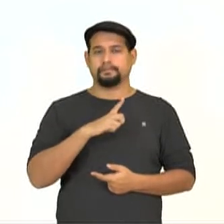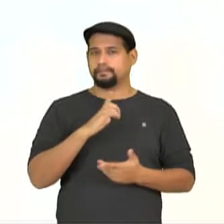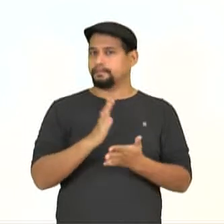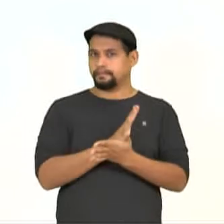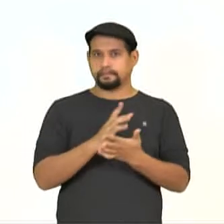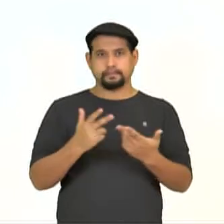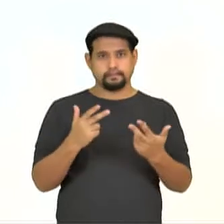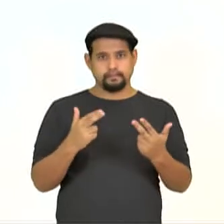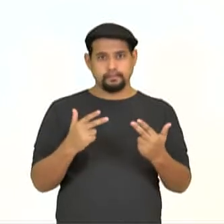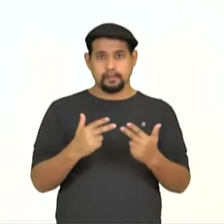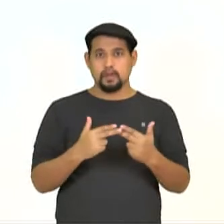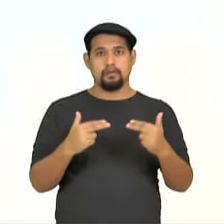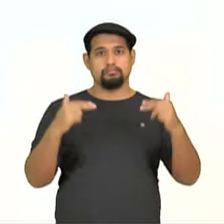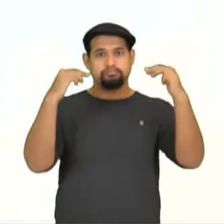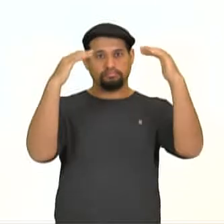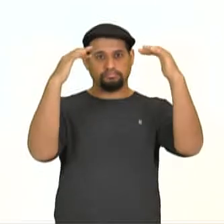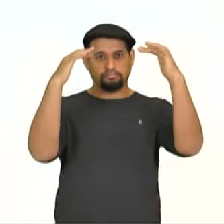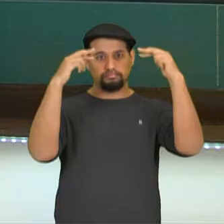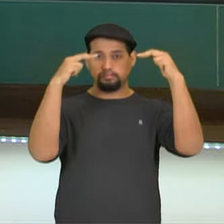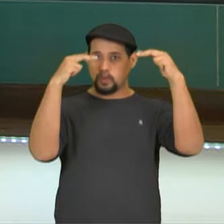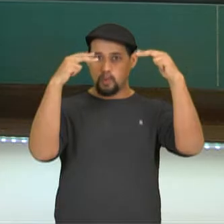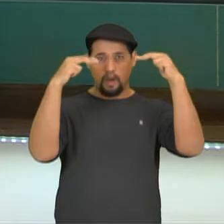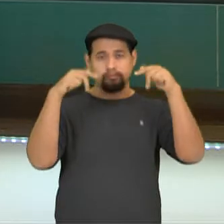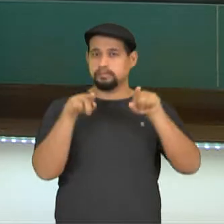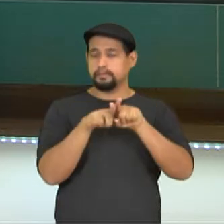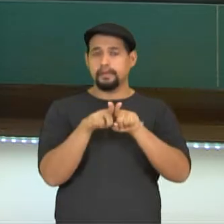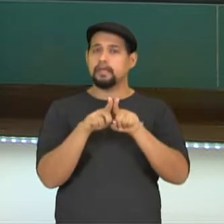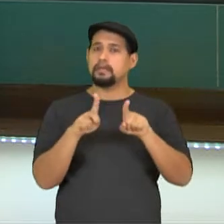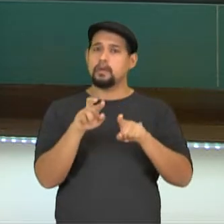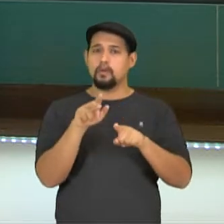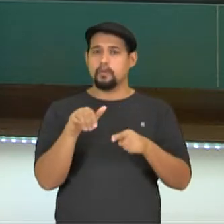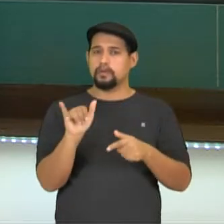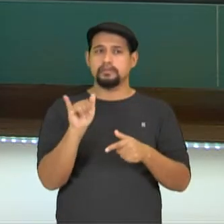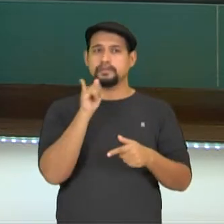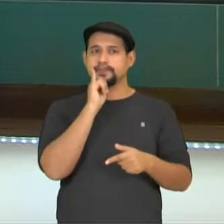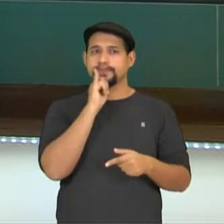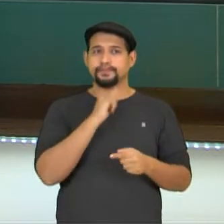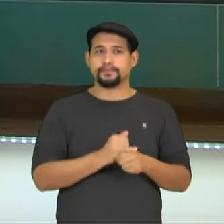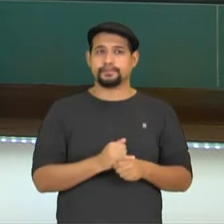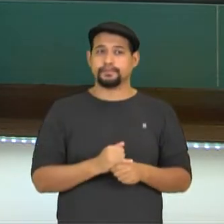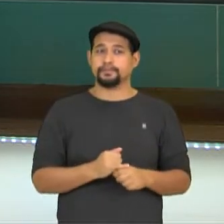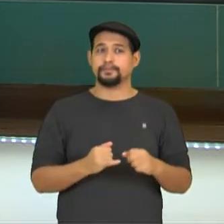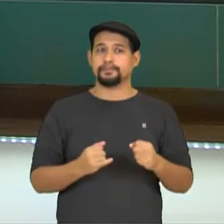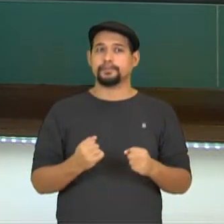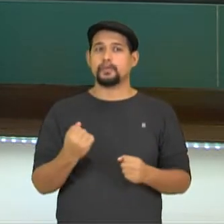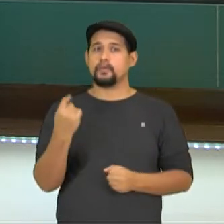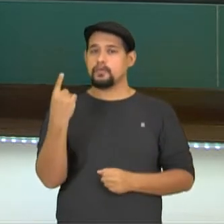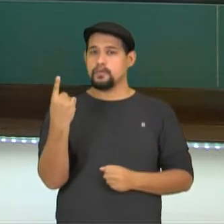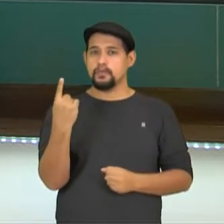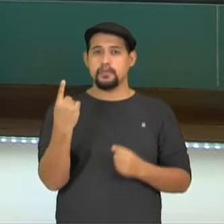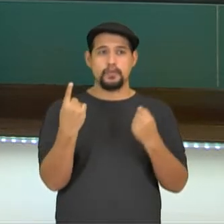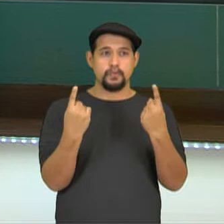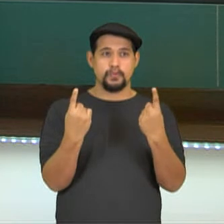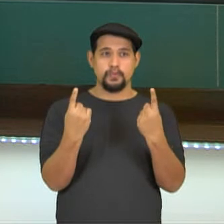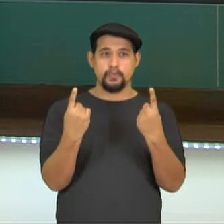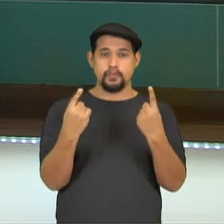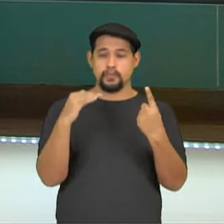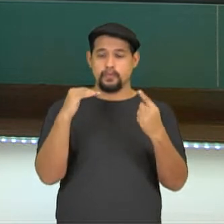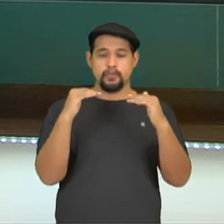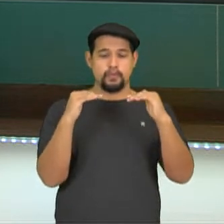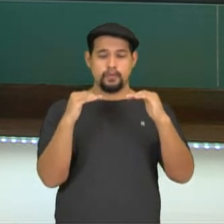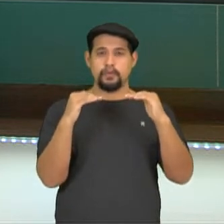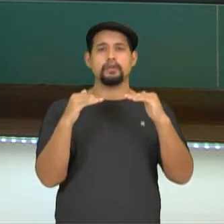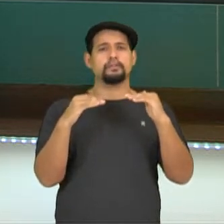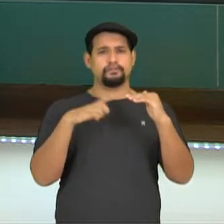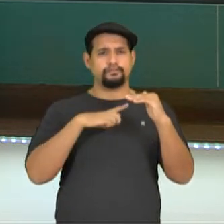pontos simétricos em relação ao eixo y, né, como por exemplo o ponto 1 e 1, né, o par ordenado 1 no x e 1 no y,